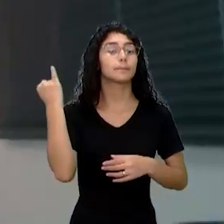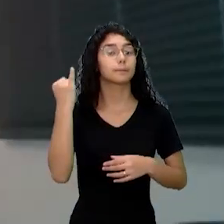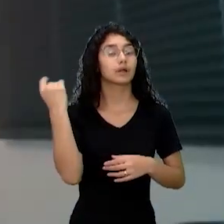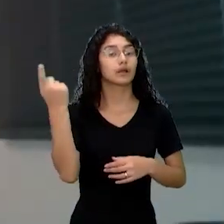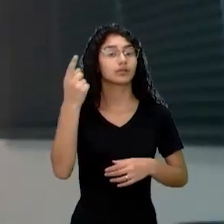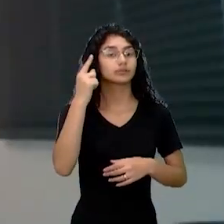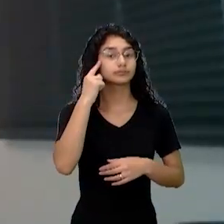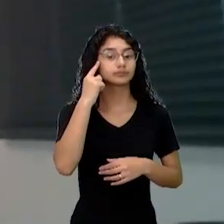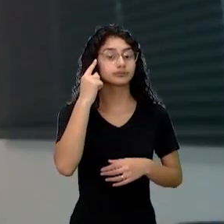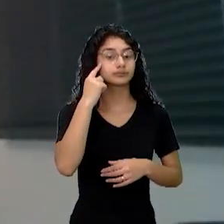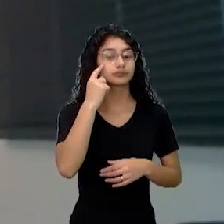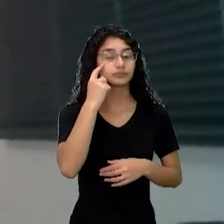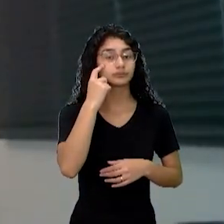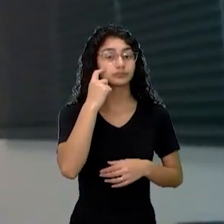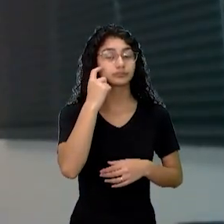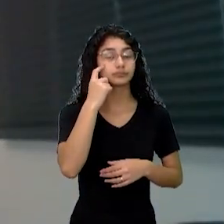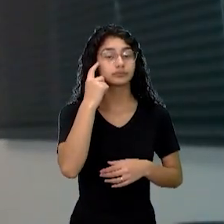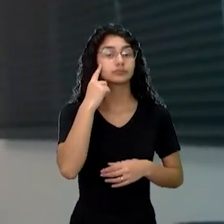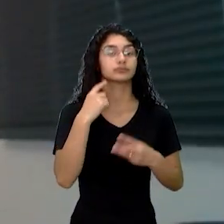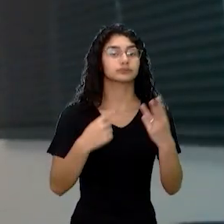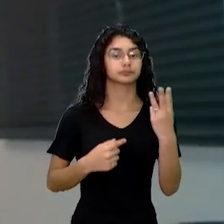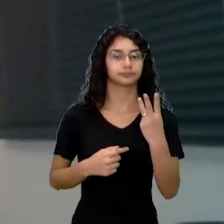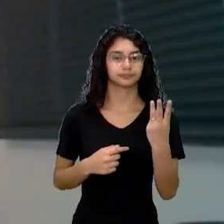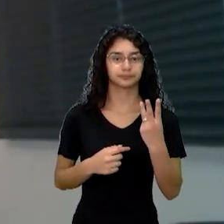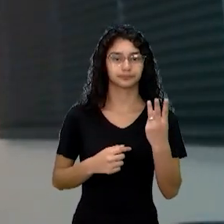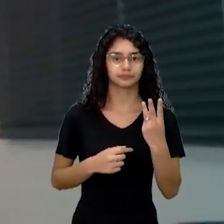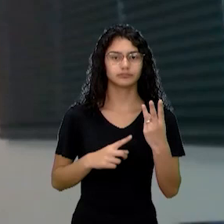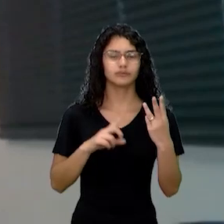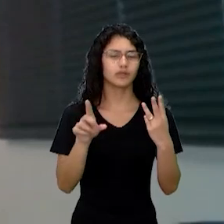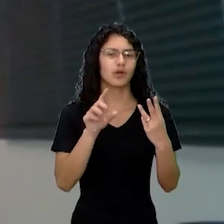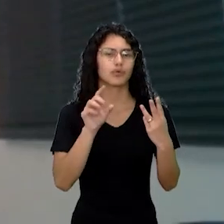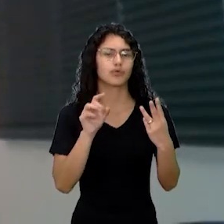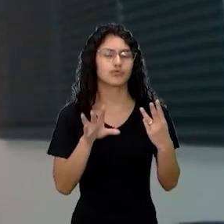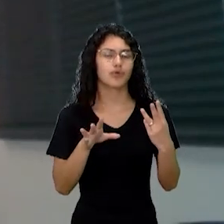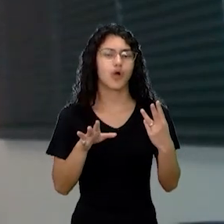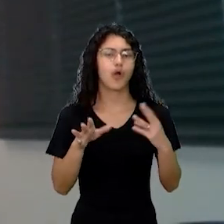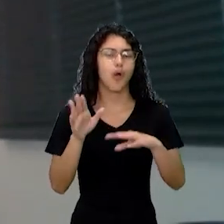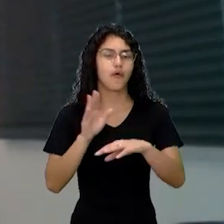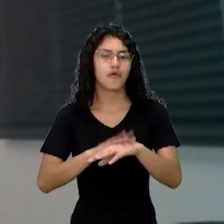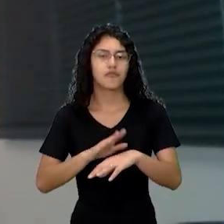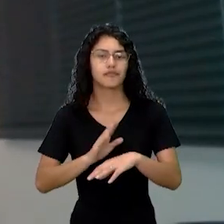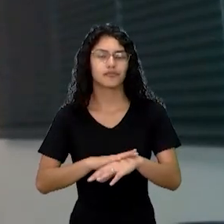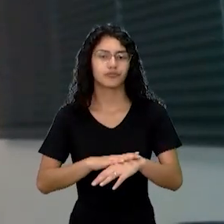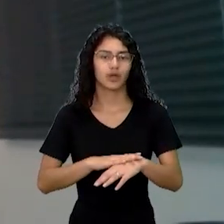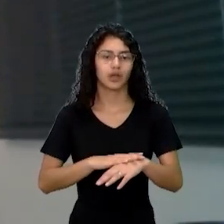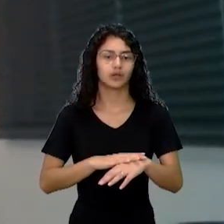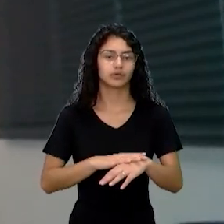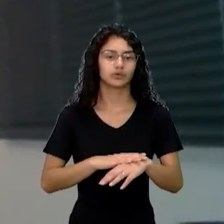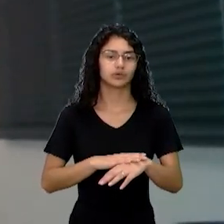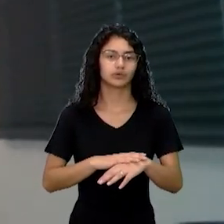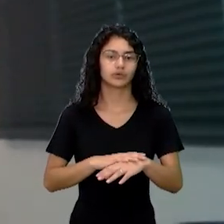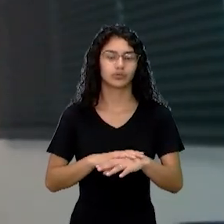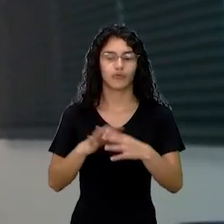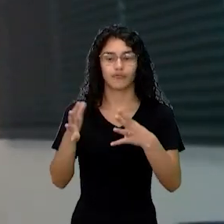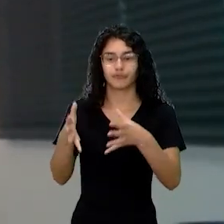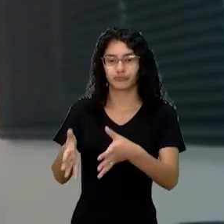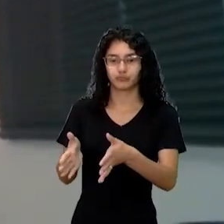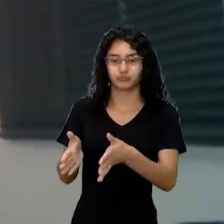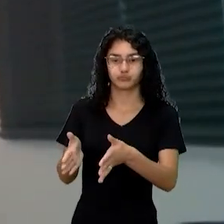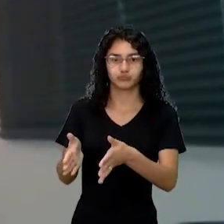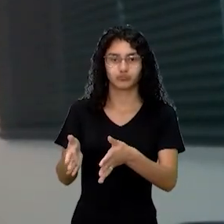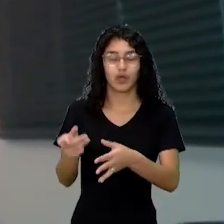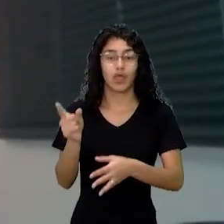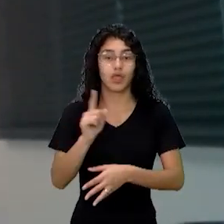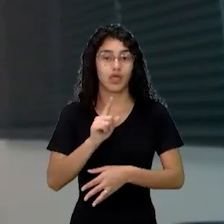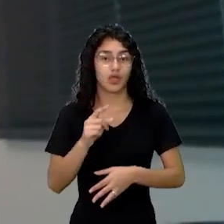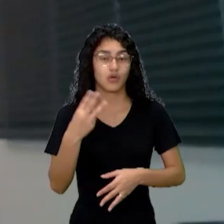gente pensar que esses 3 anéis, eles não são compostos de uma maneira exata, né? Não, os